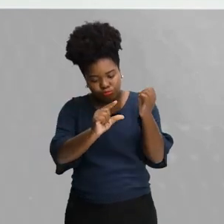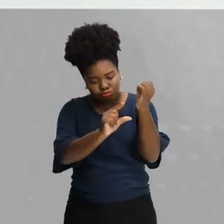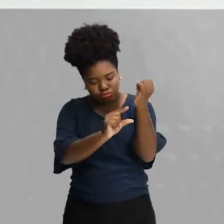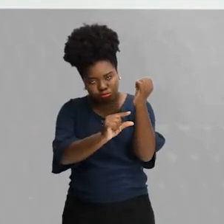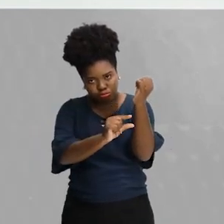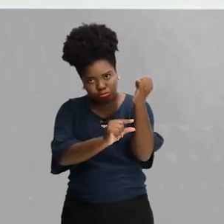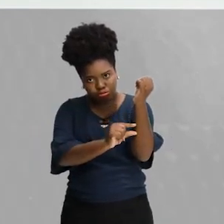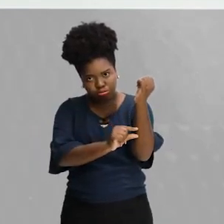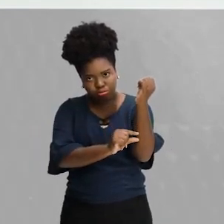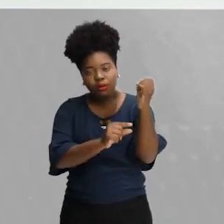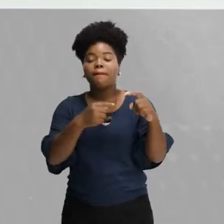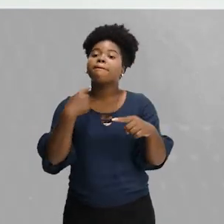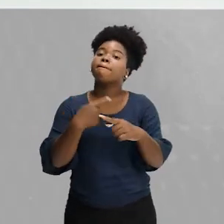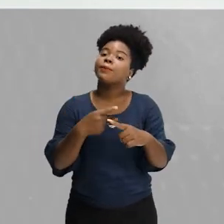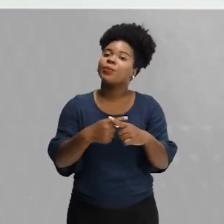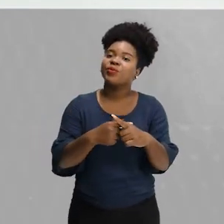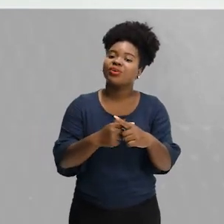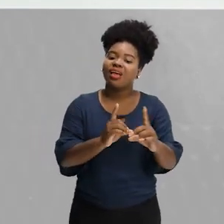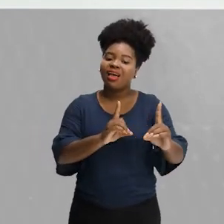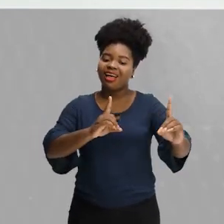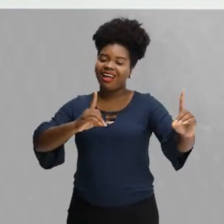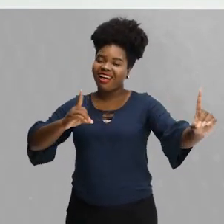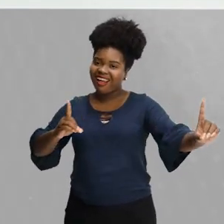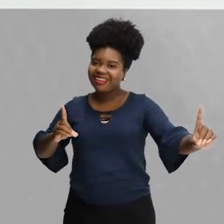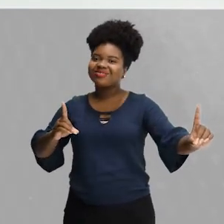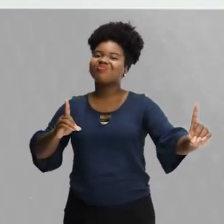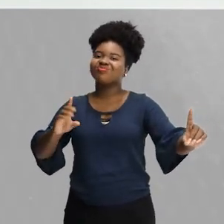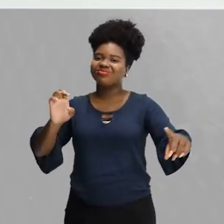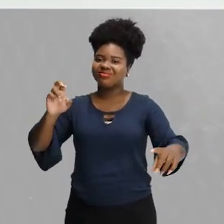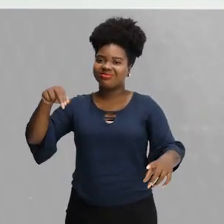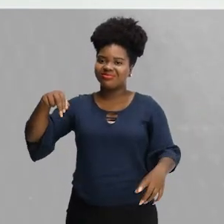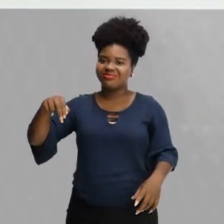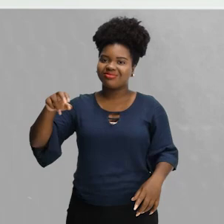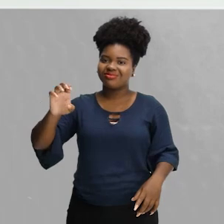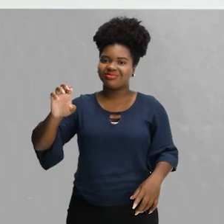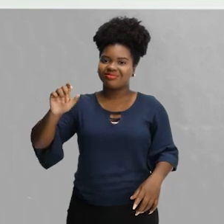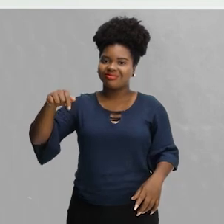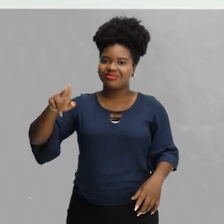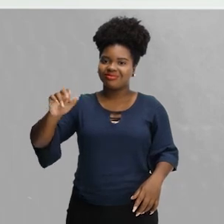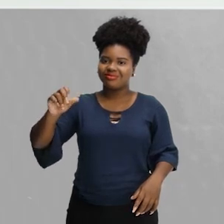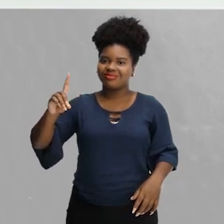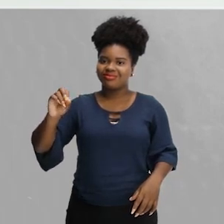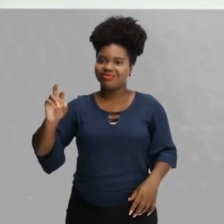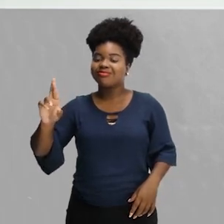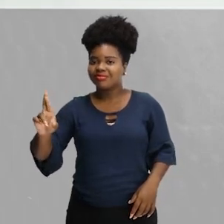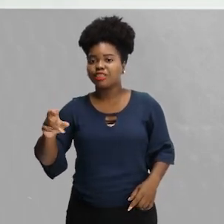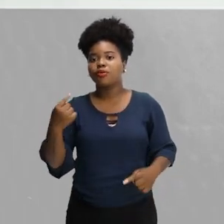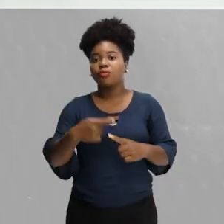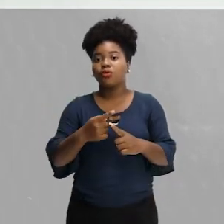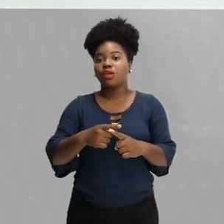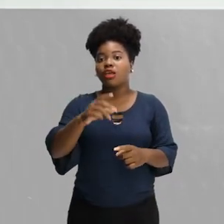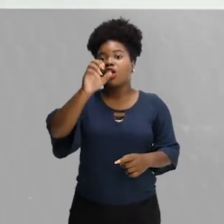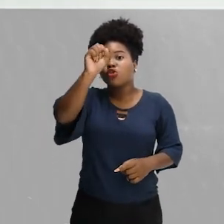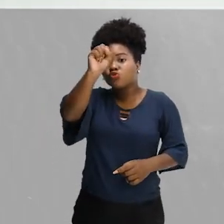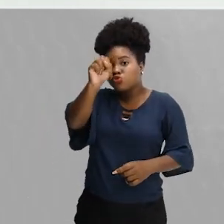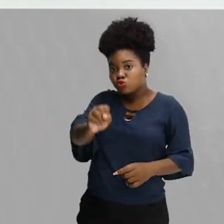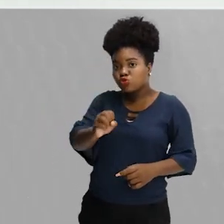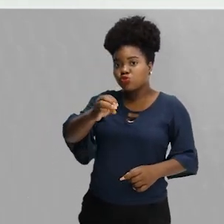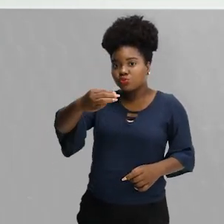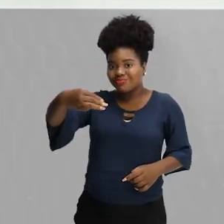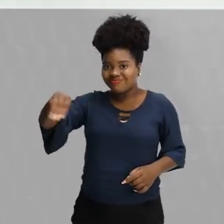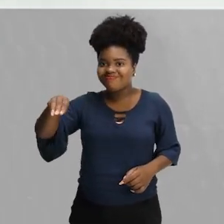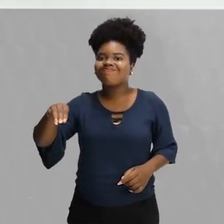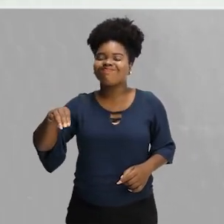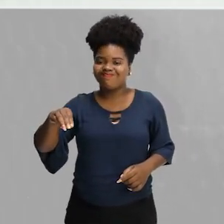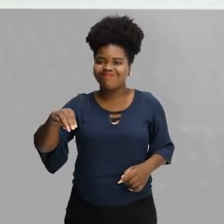está mais distante da linha do Equador que São Luís, e também porque ao sul do Maranhão nós temos um relevo mais alto. Então,